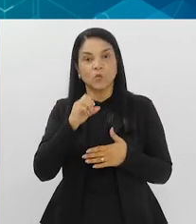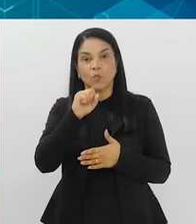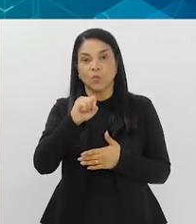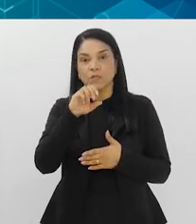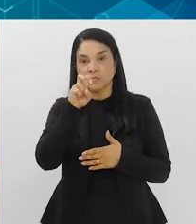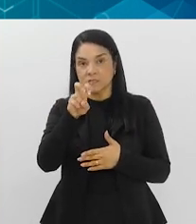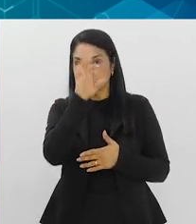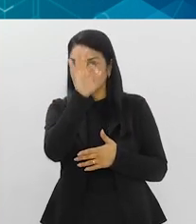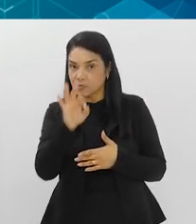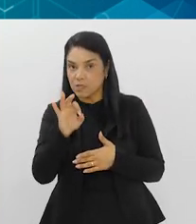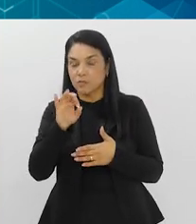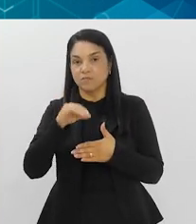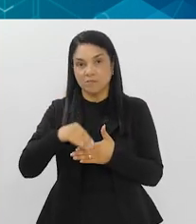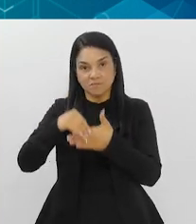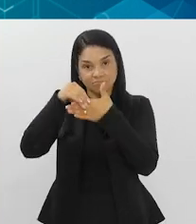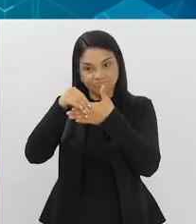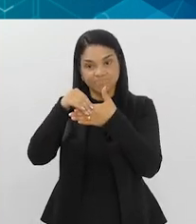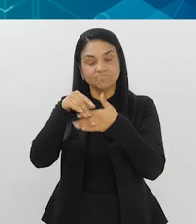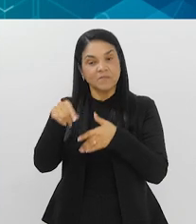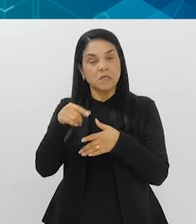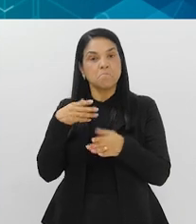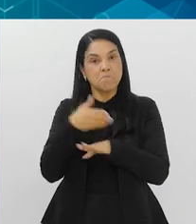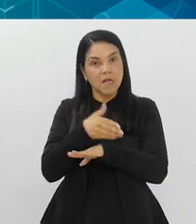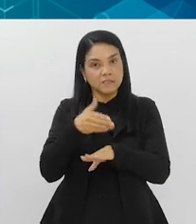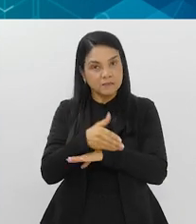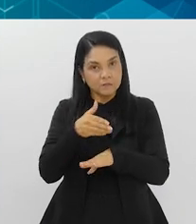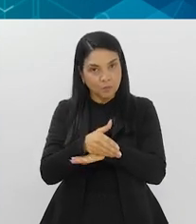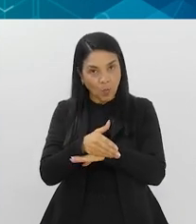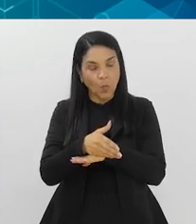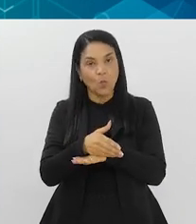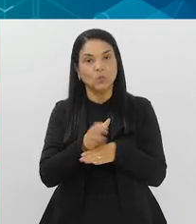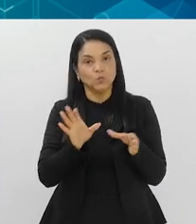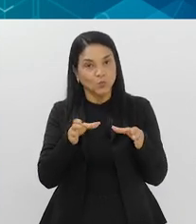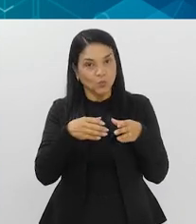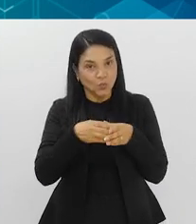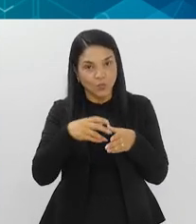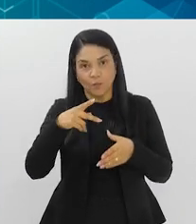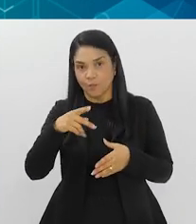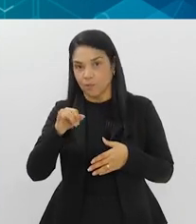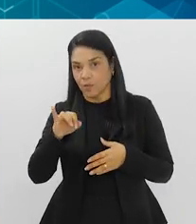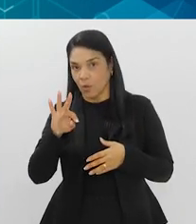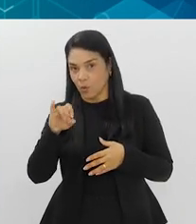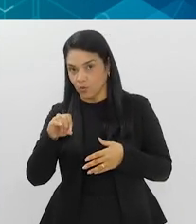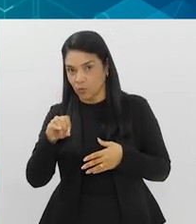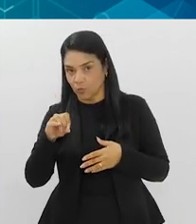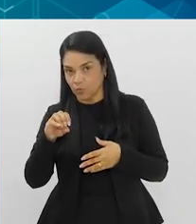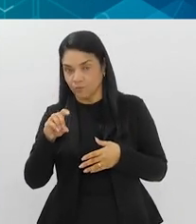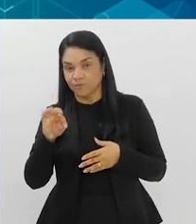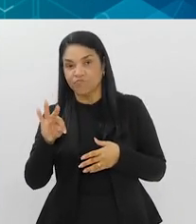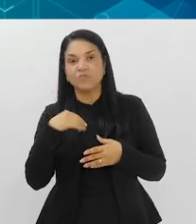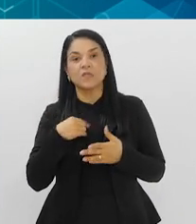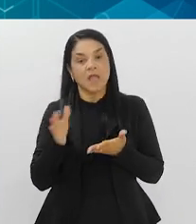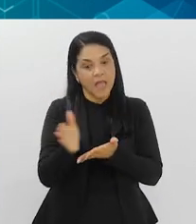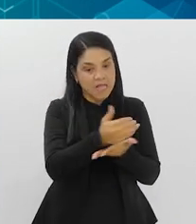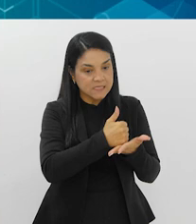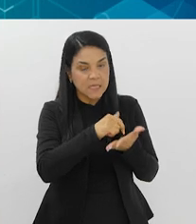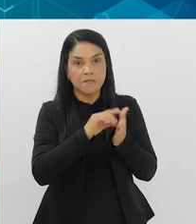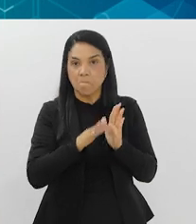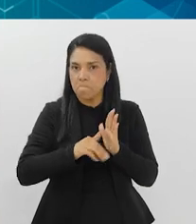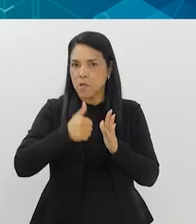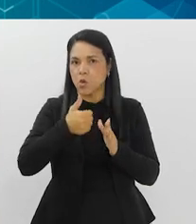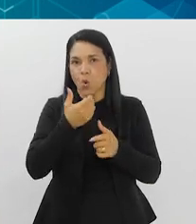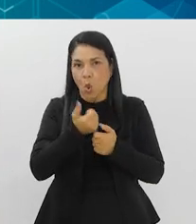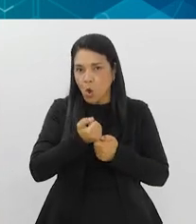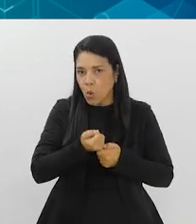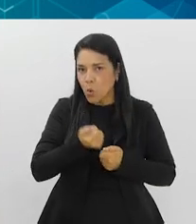da alta liderança que participou do piloto disse que foi benéfico ter participado por isso em questão de receita, de lucro,